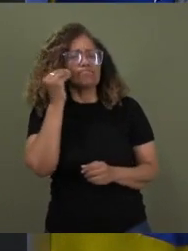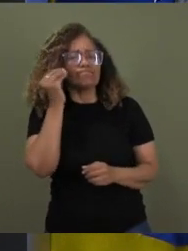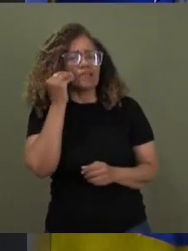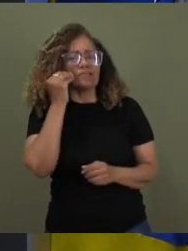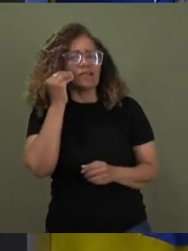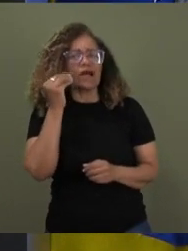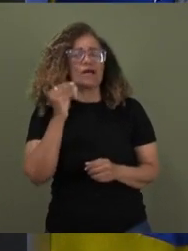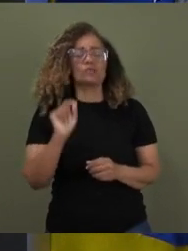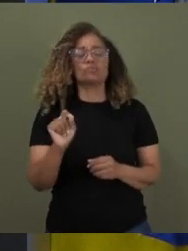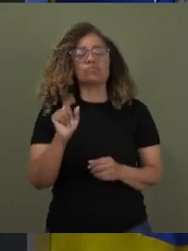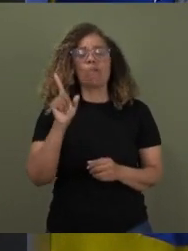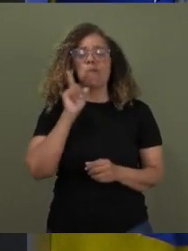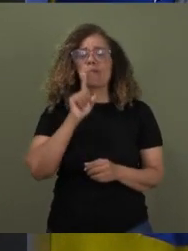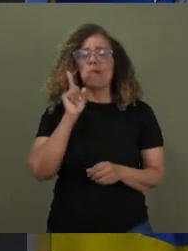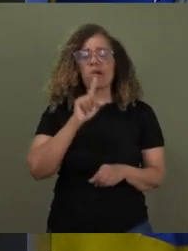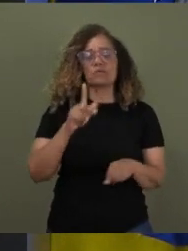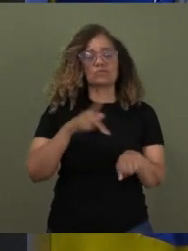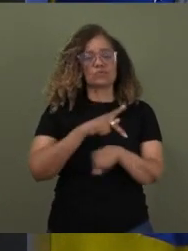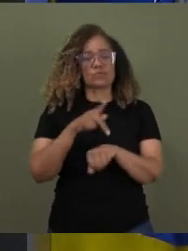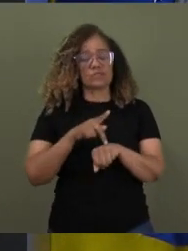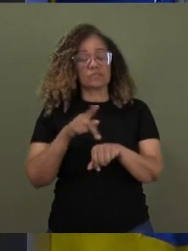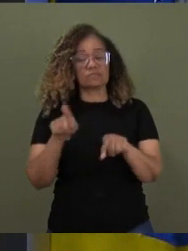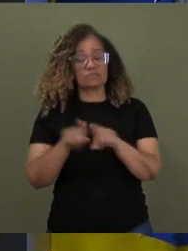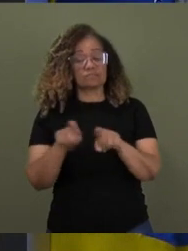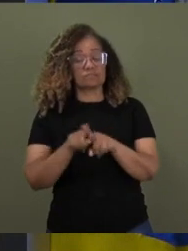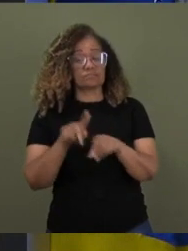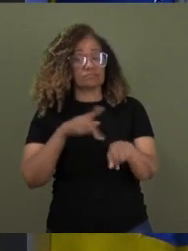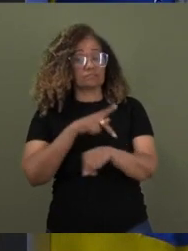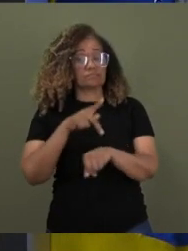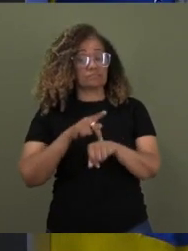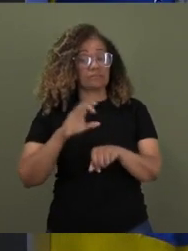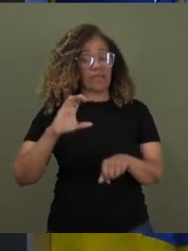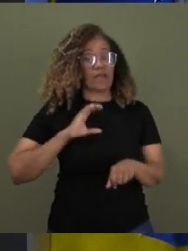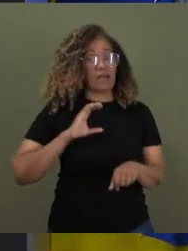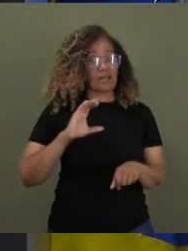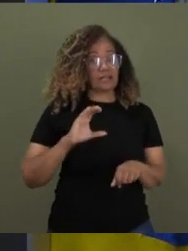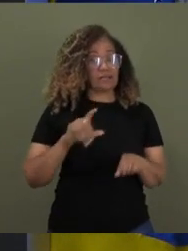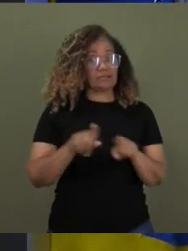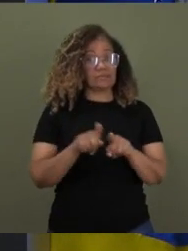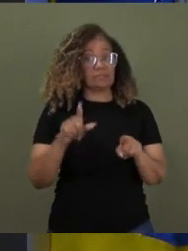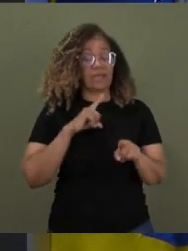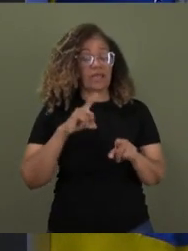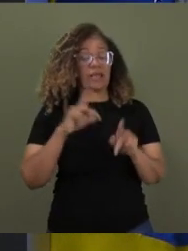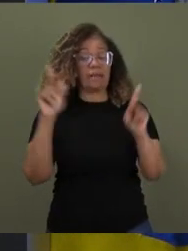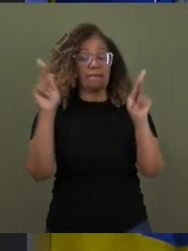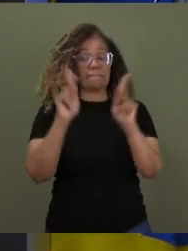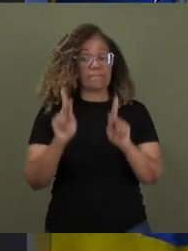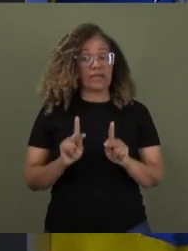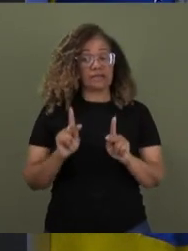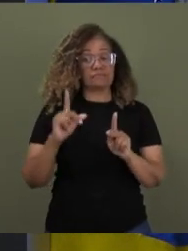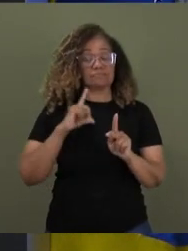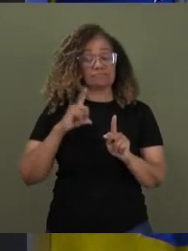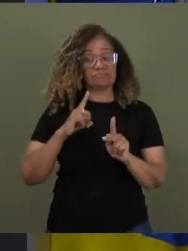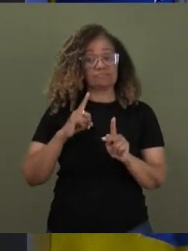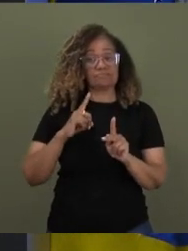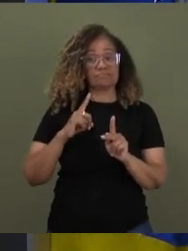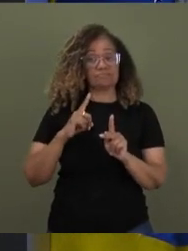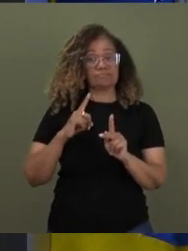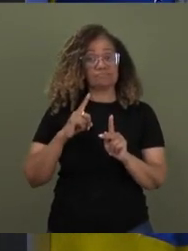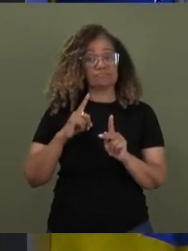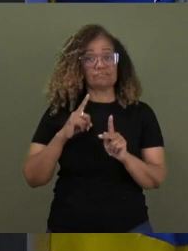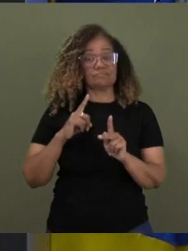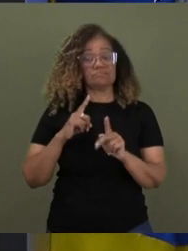Estados Unidos e do Canadá fazerem a paz com as drogas. Nunca na